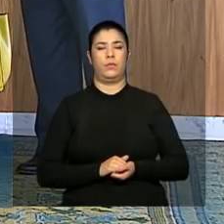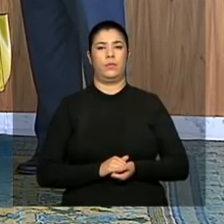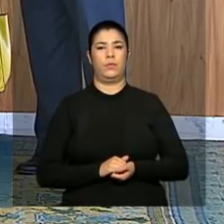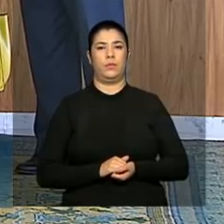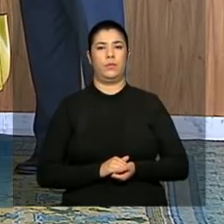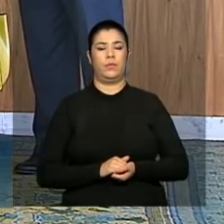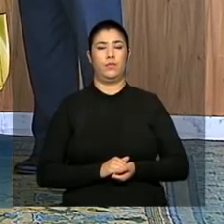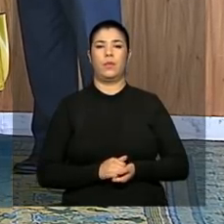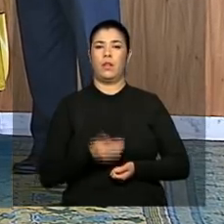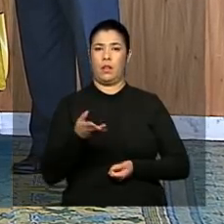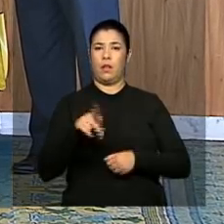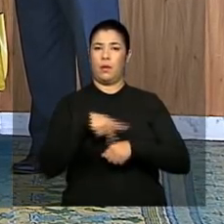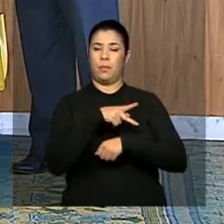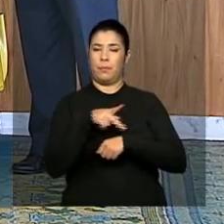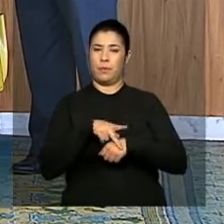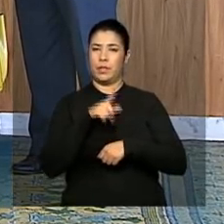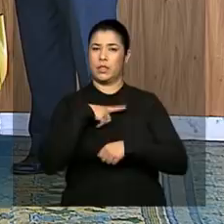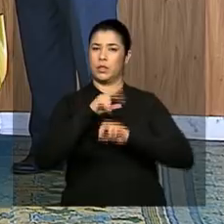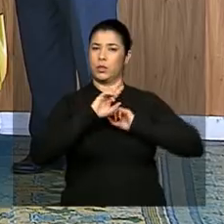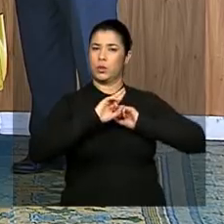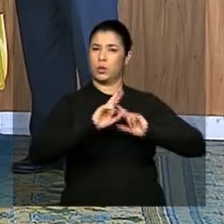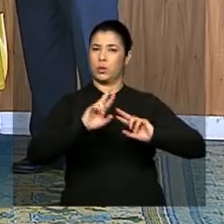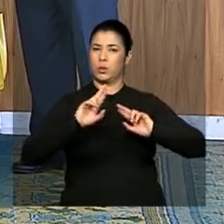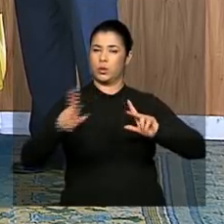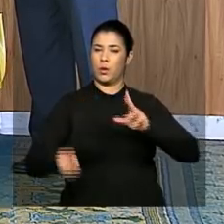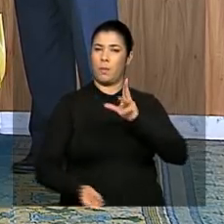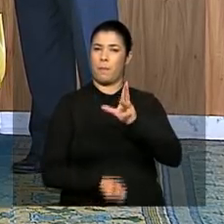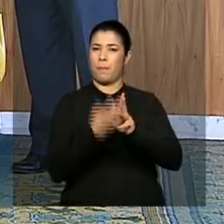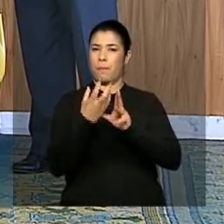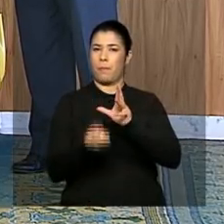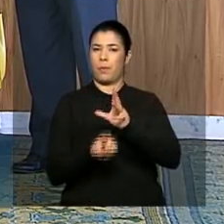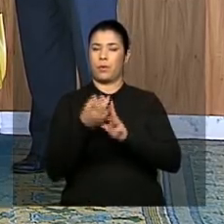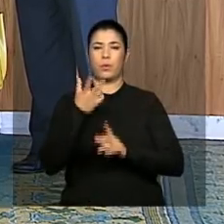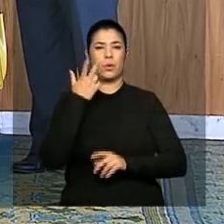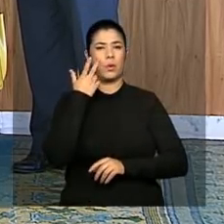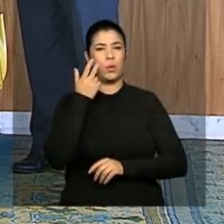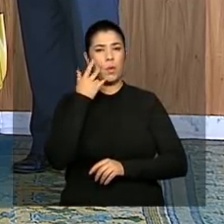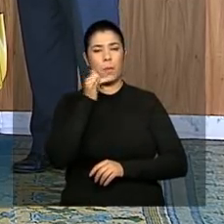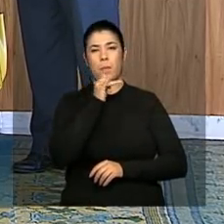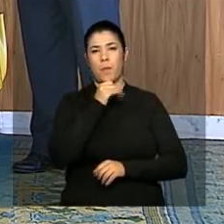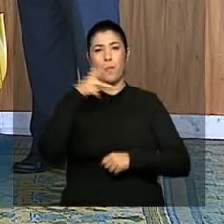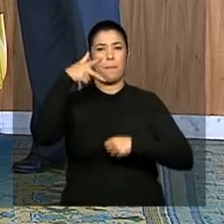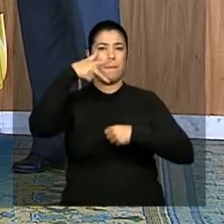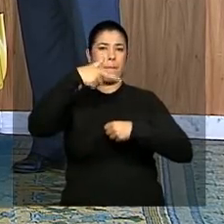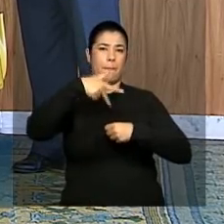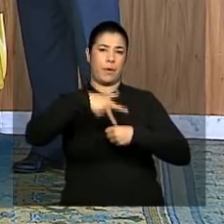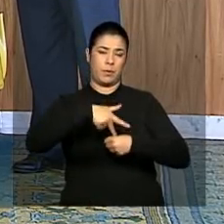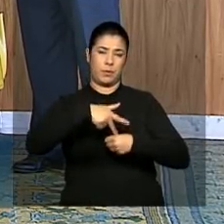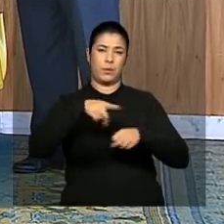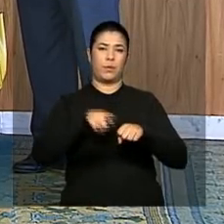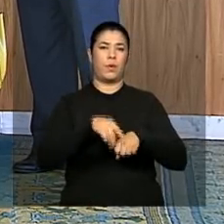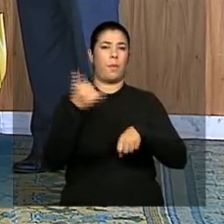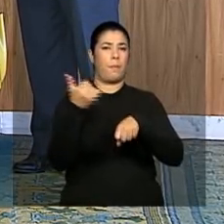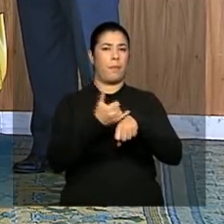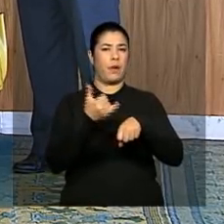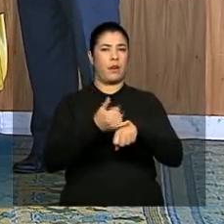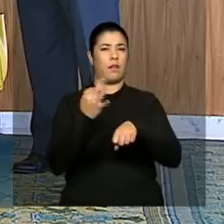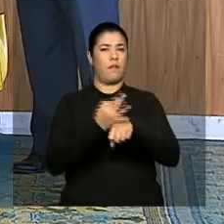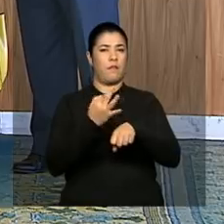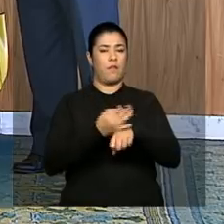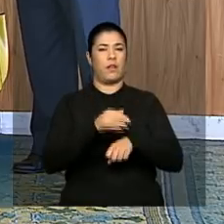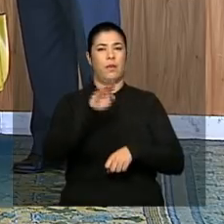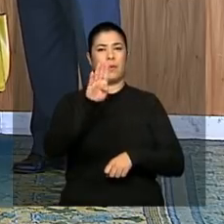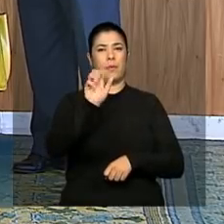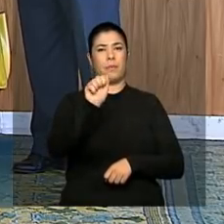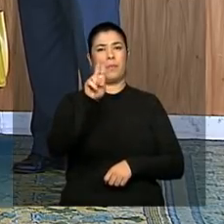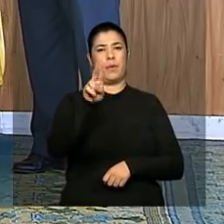O país possui diversos produtos naturais, como petróleo, minério de ferro, bauxita,